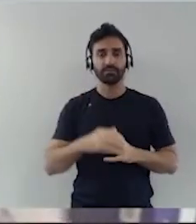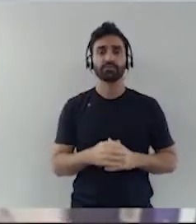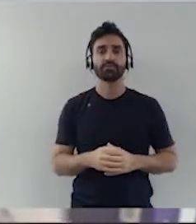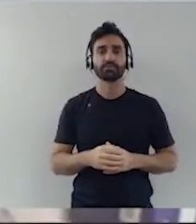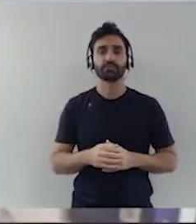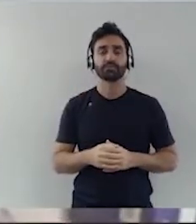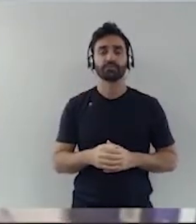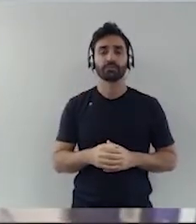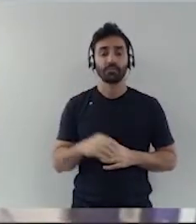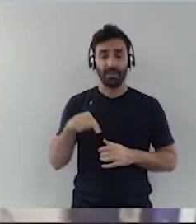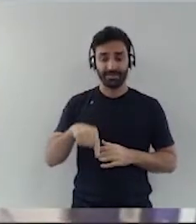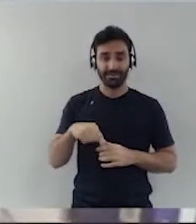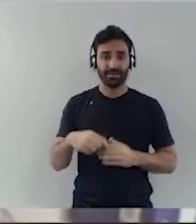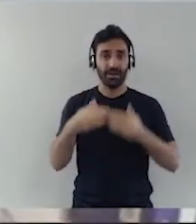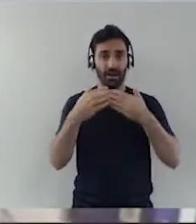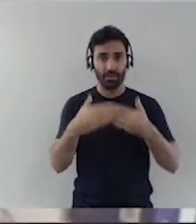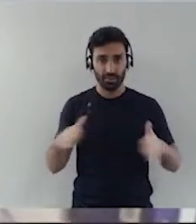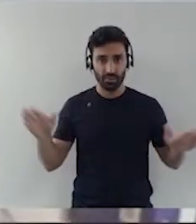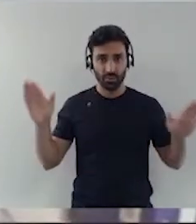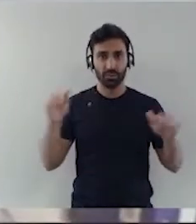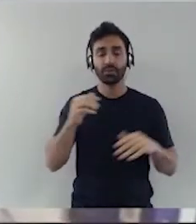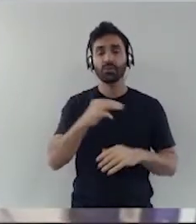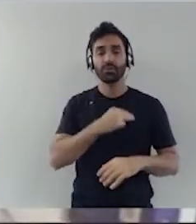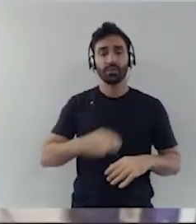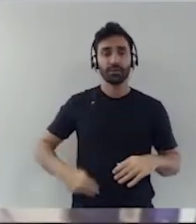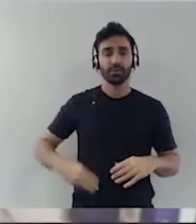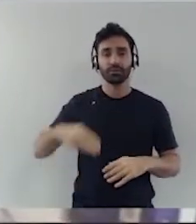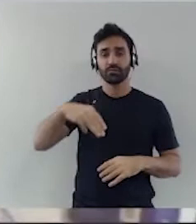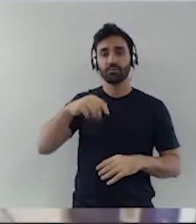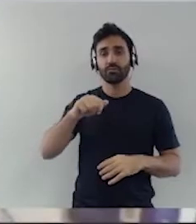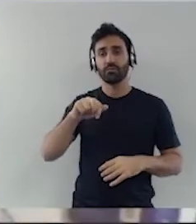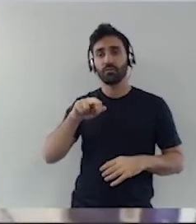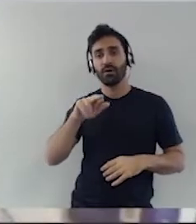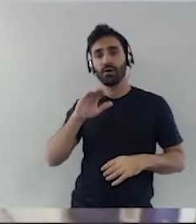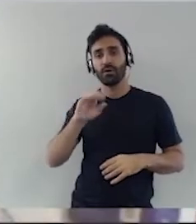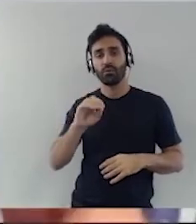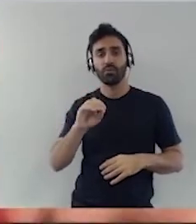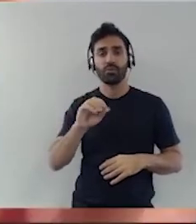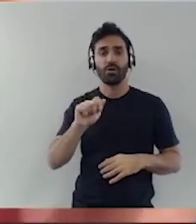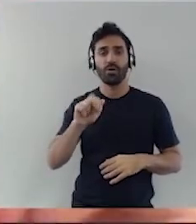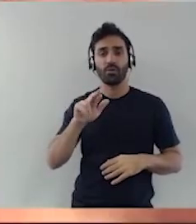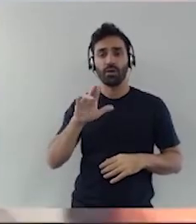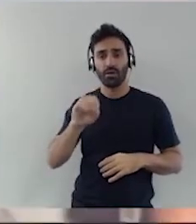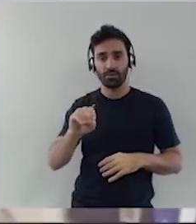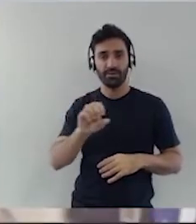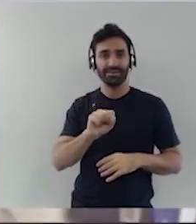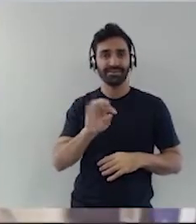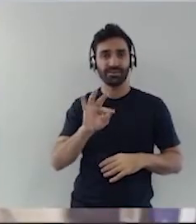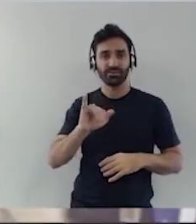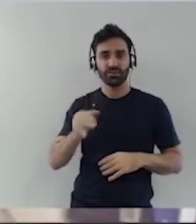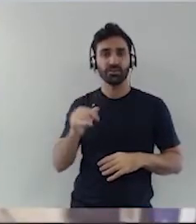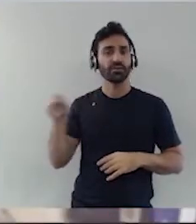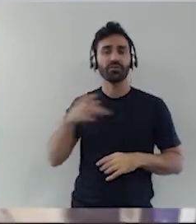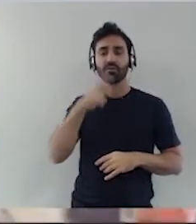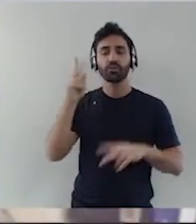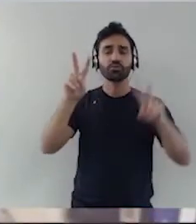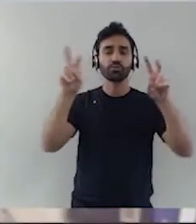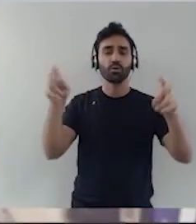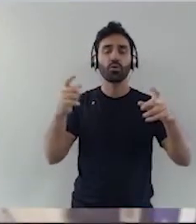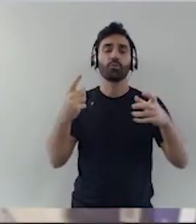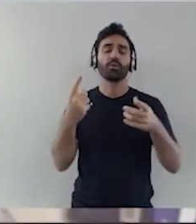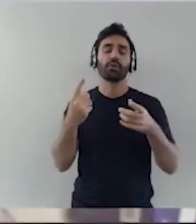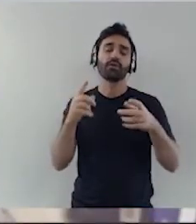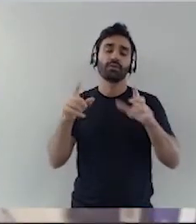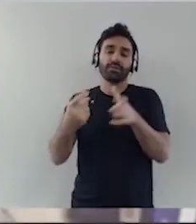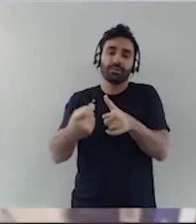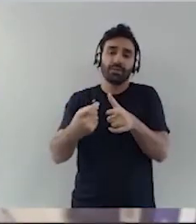abertura desse congresso, o ministro Marco Aurélio Belize, do STJ, ele abordou o dever de negociar. Ele pontuou